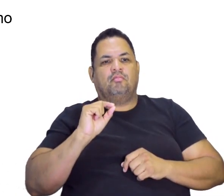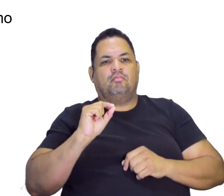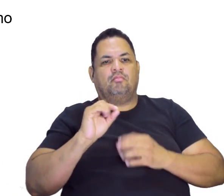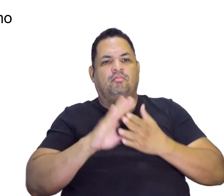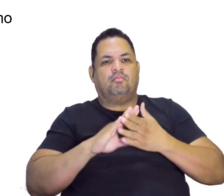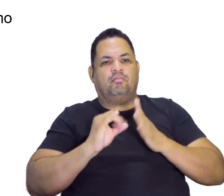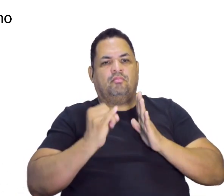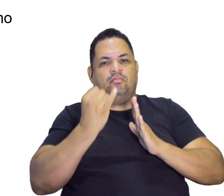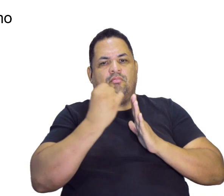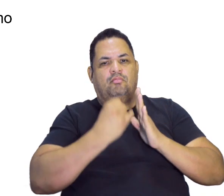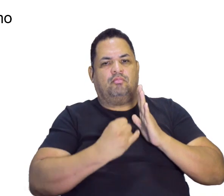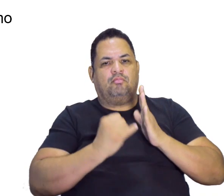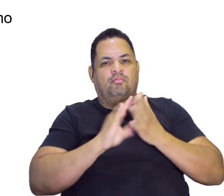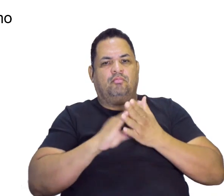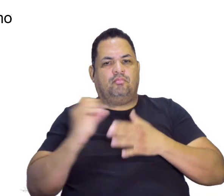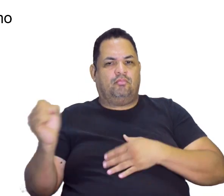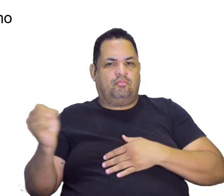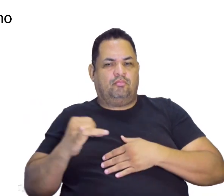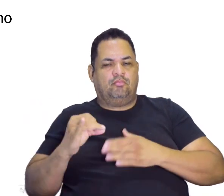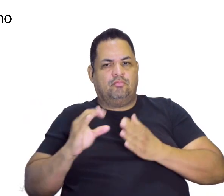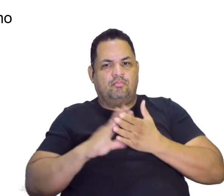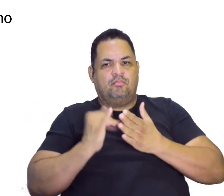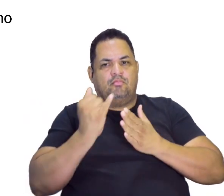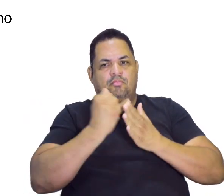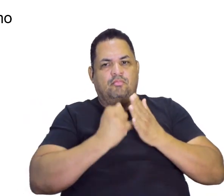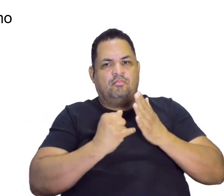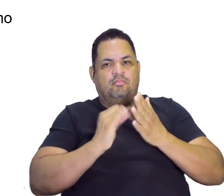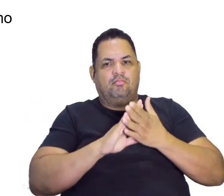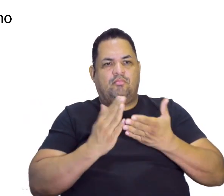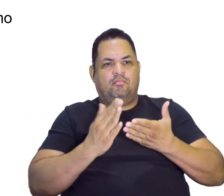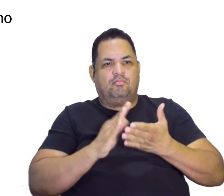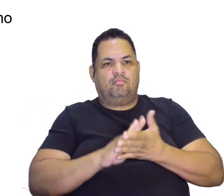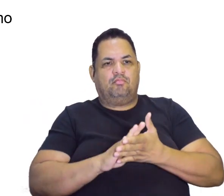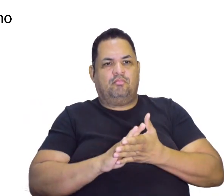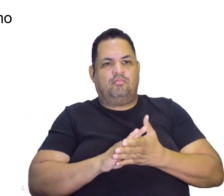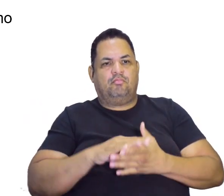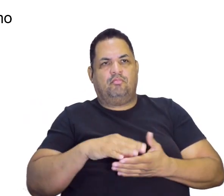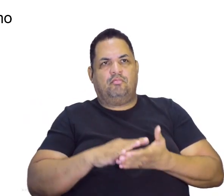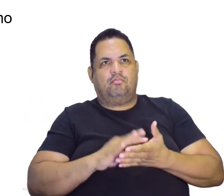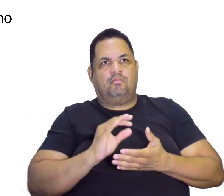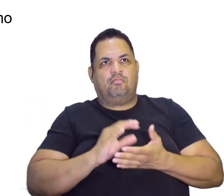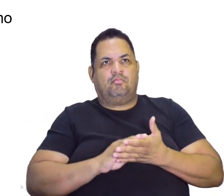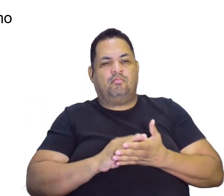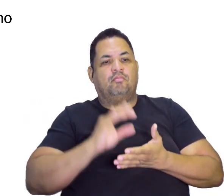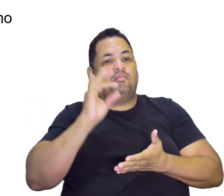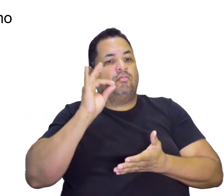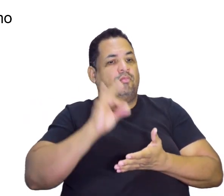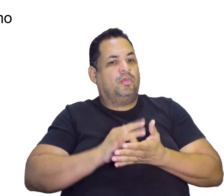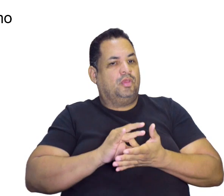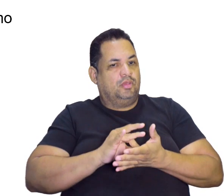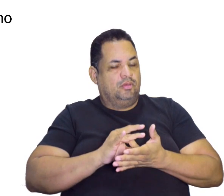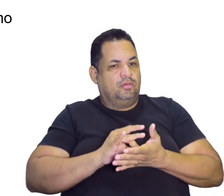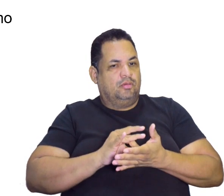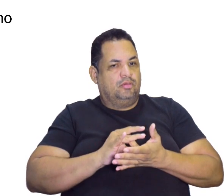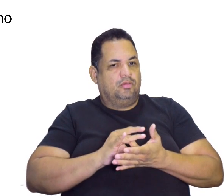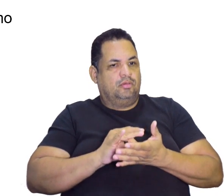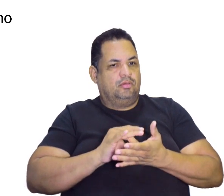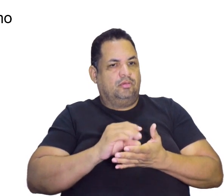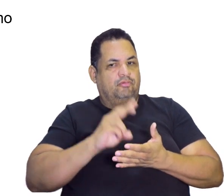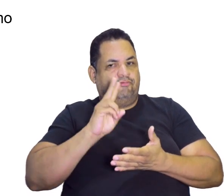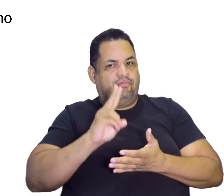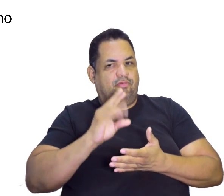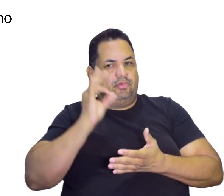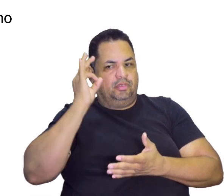o impressionismo e o neo-impressionismo, atribua V para verdadeiro ou